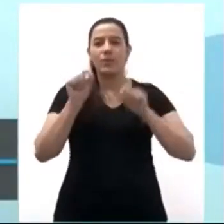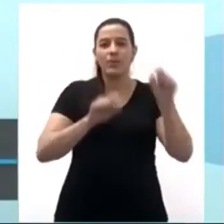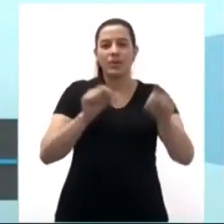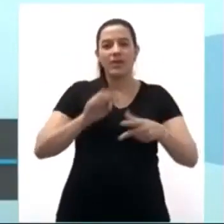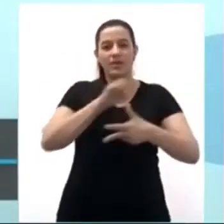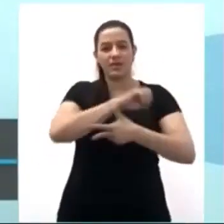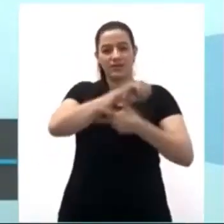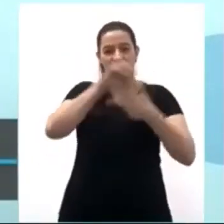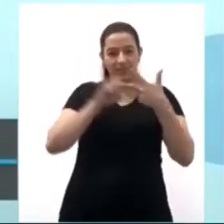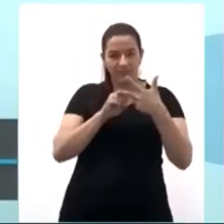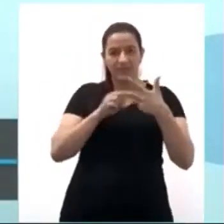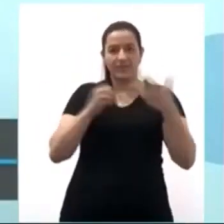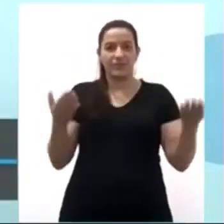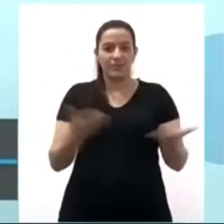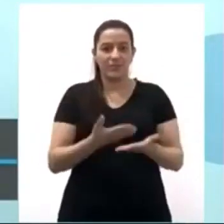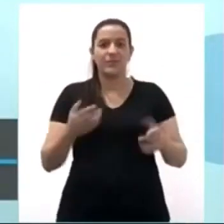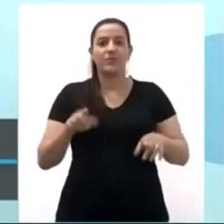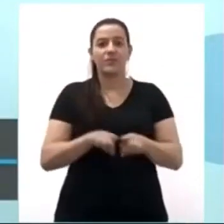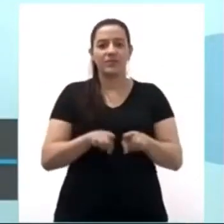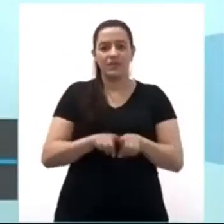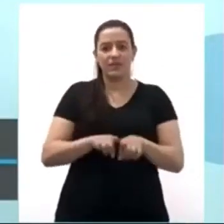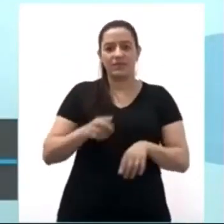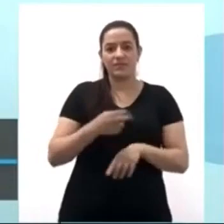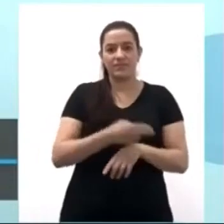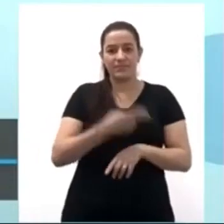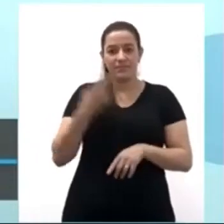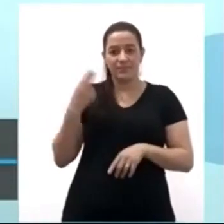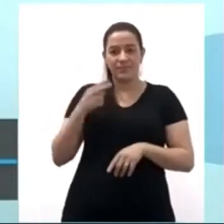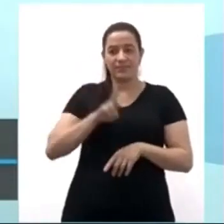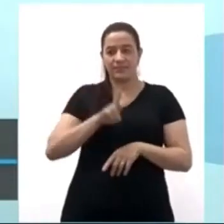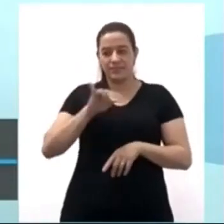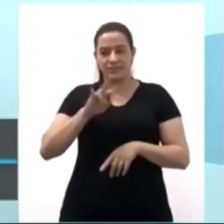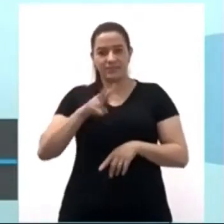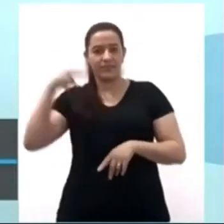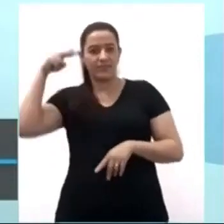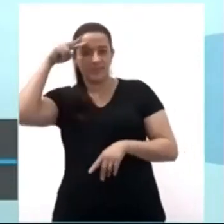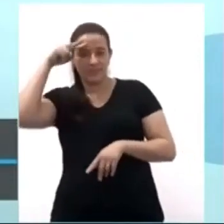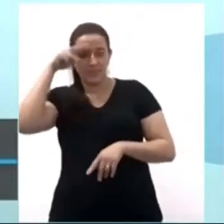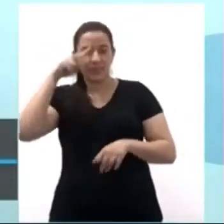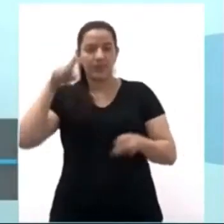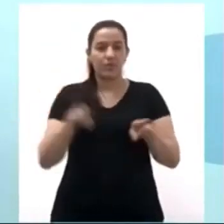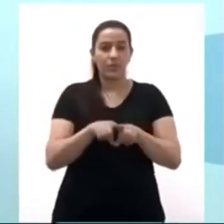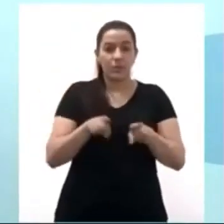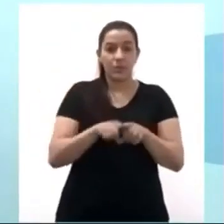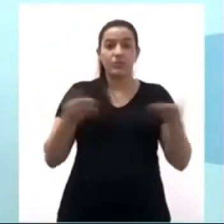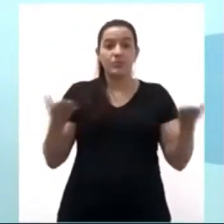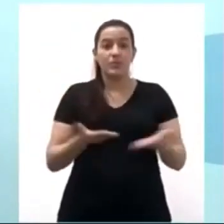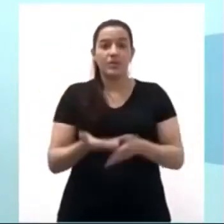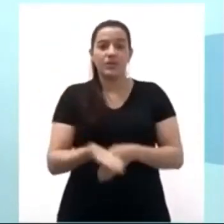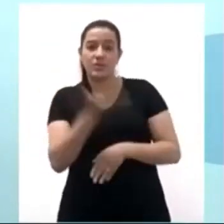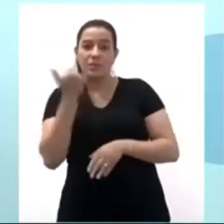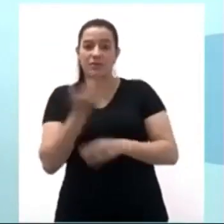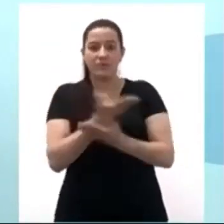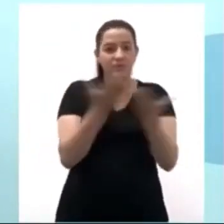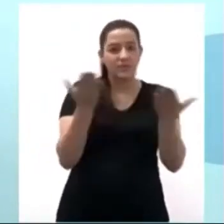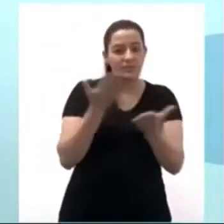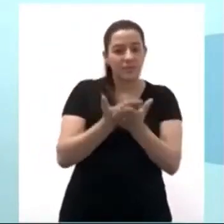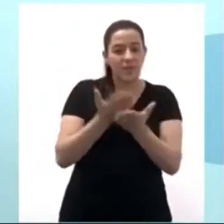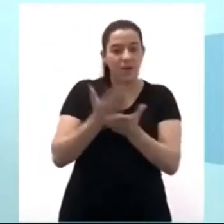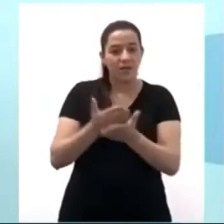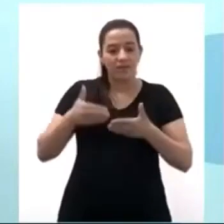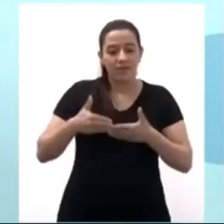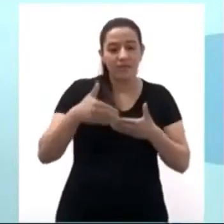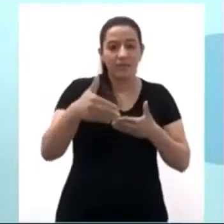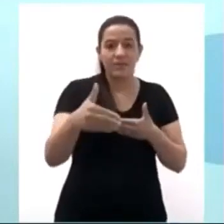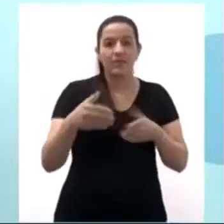eu sou a Viviane professora de matemática aqui do centro de Mídias e vim fazer uma chamadinha uma propaganda aí para aula do que vai começar daqui a pouco com